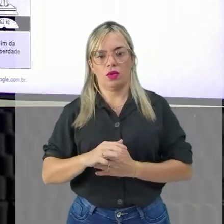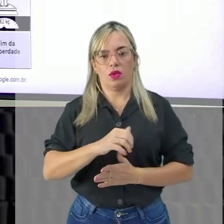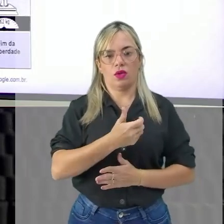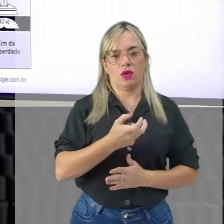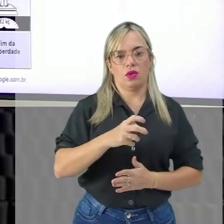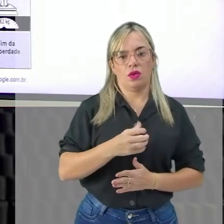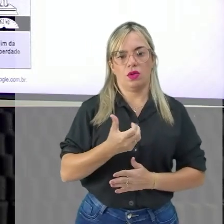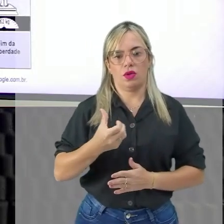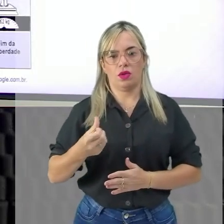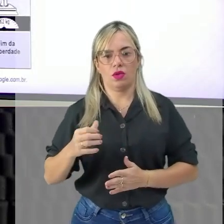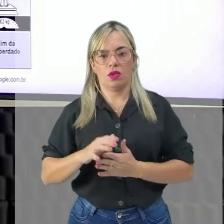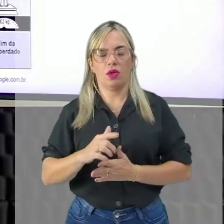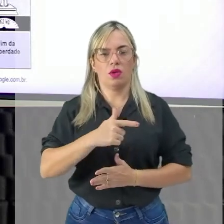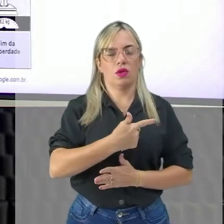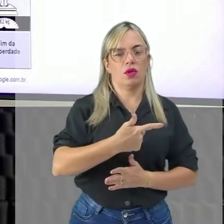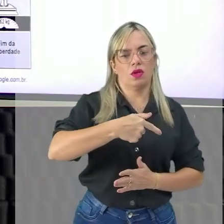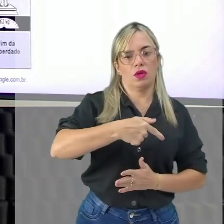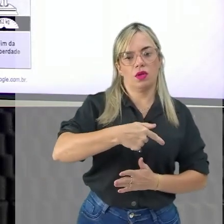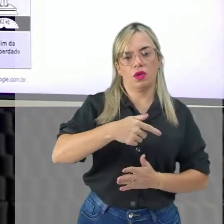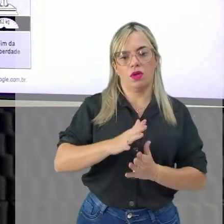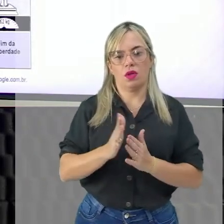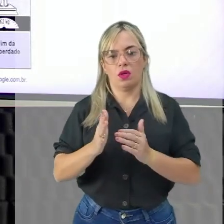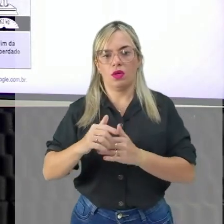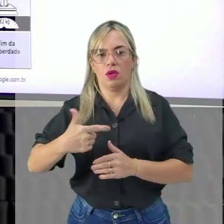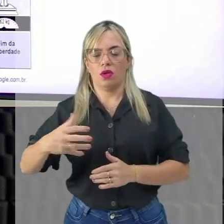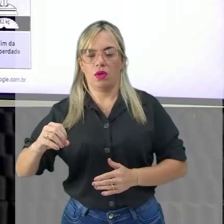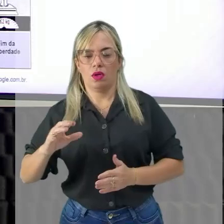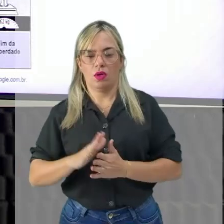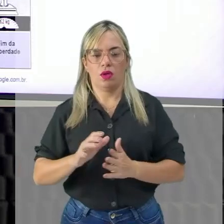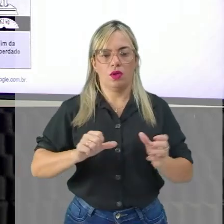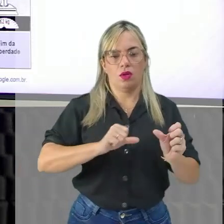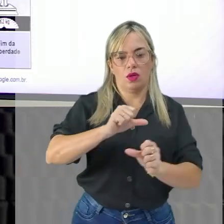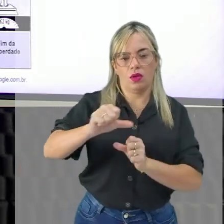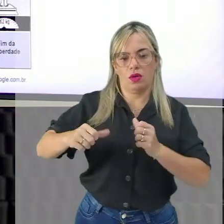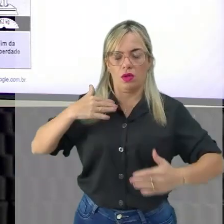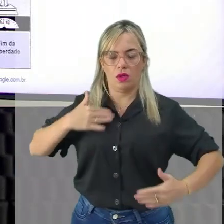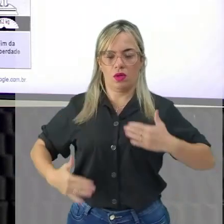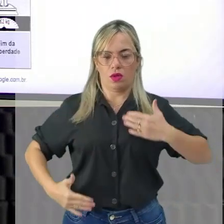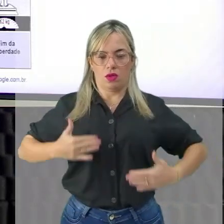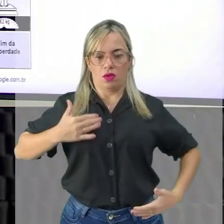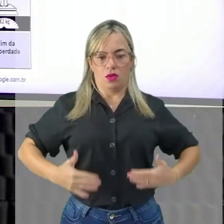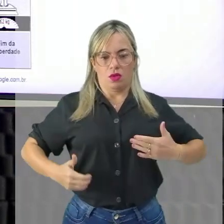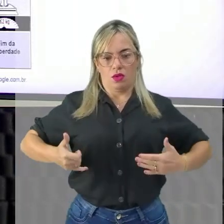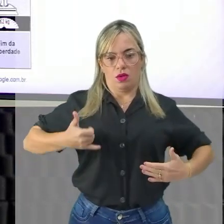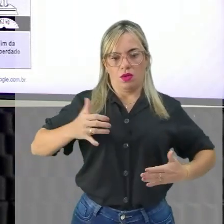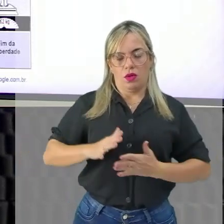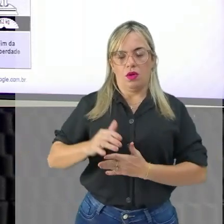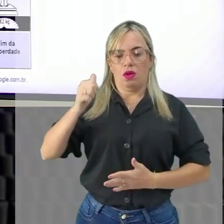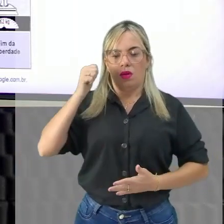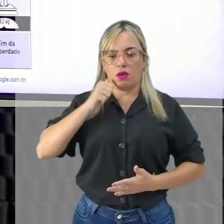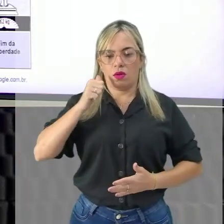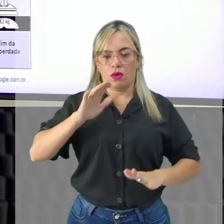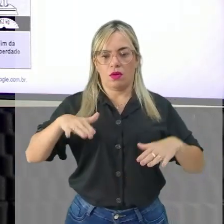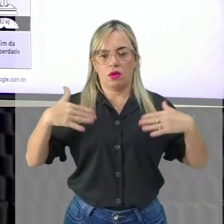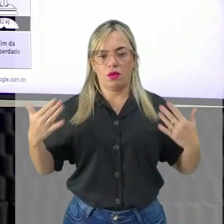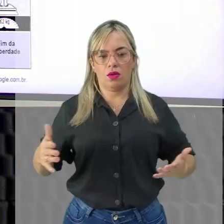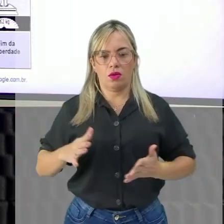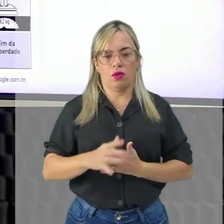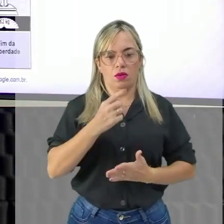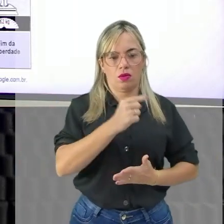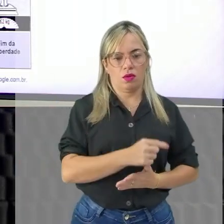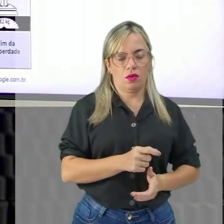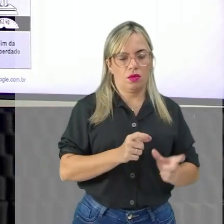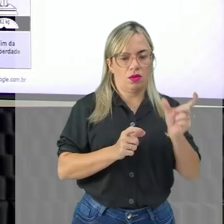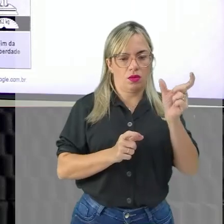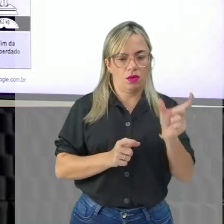né? Então, a gente vai vendo aqui a transformação no corpo das mulheres. Então, lá nos 9, 10 anos,